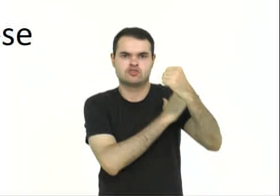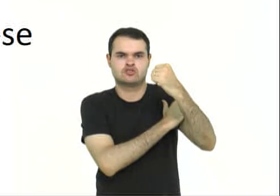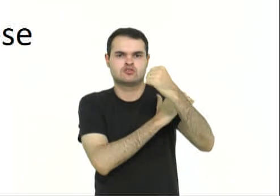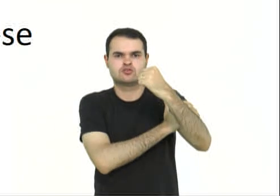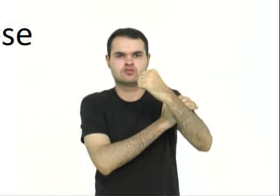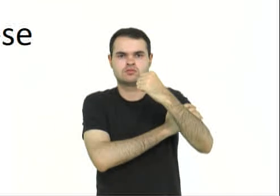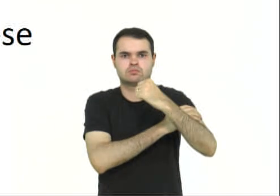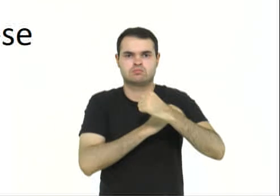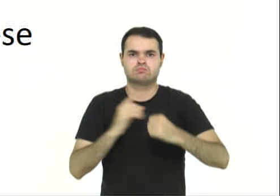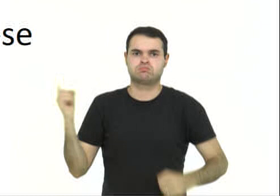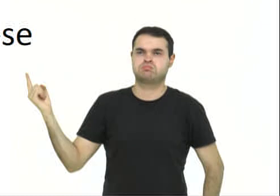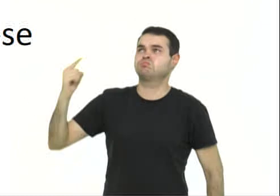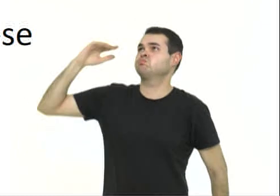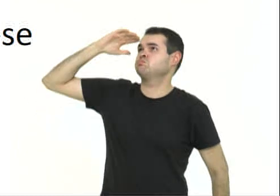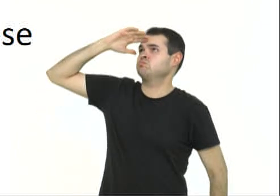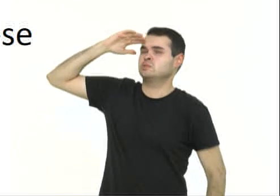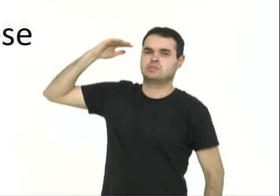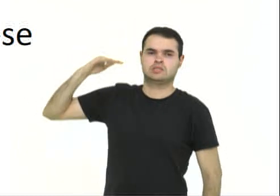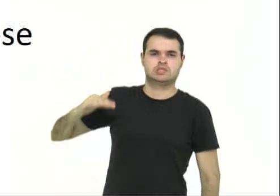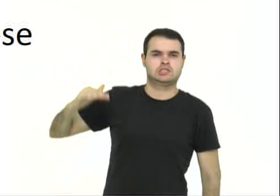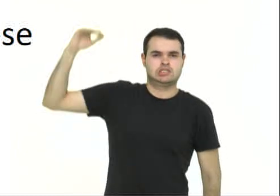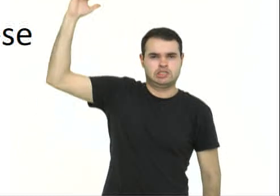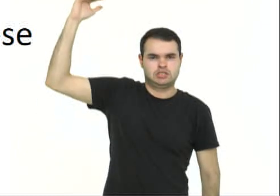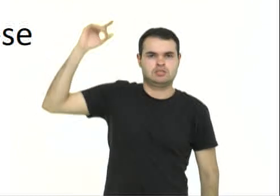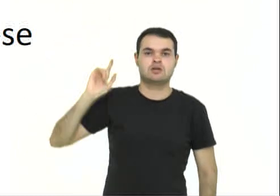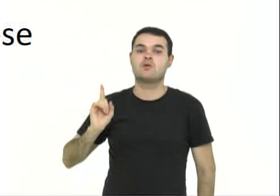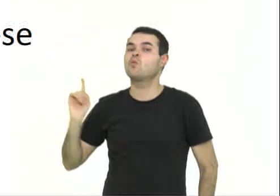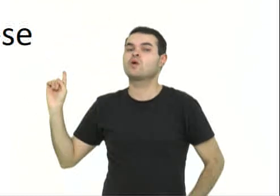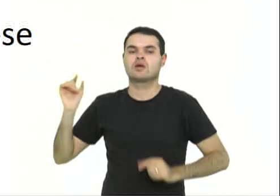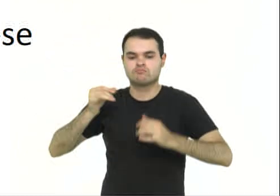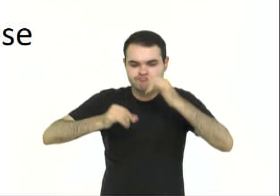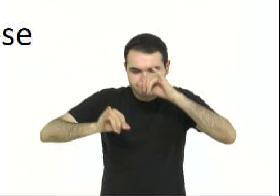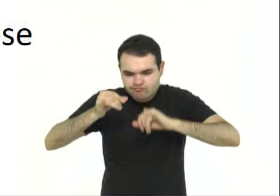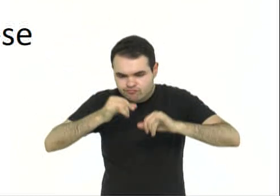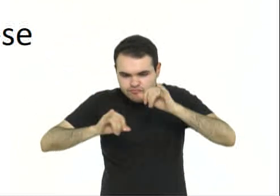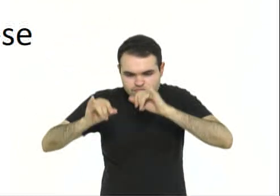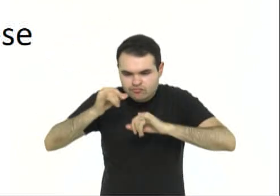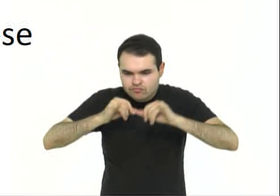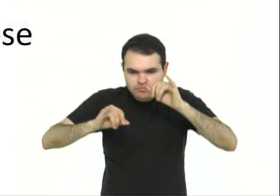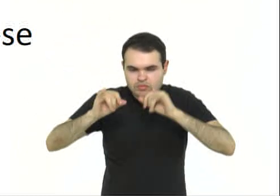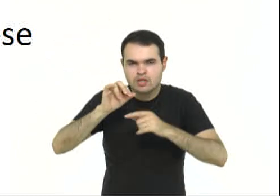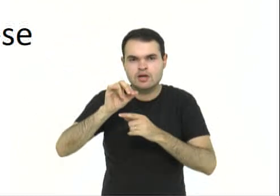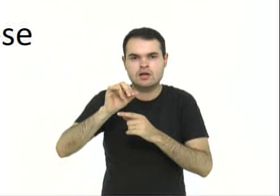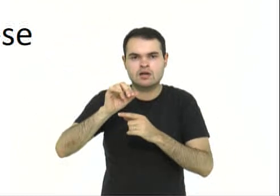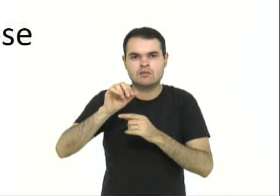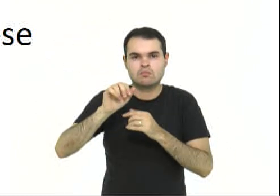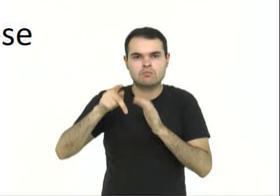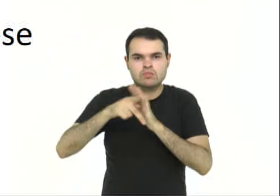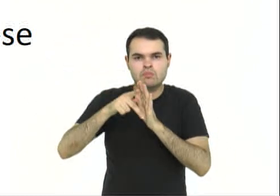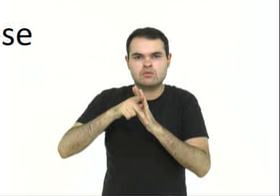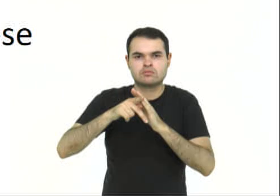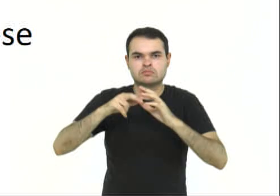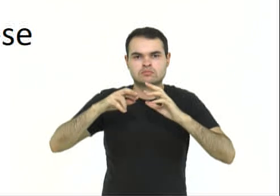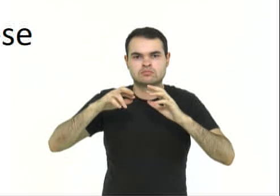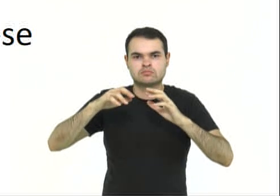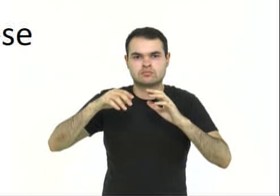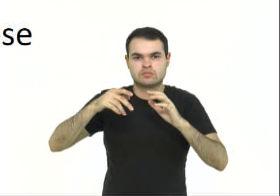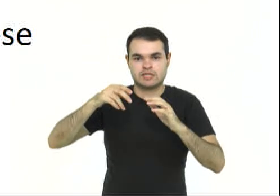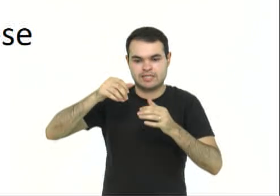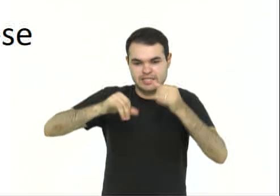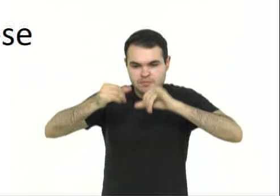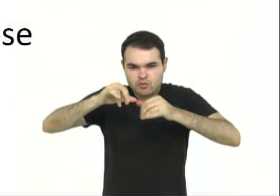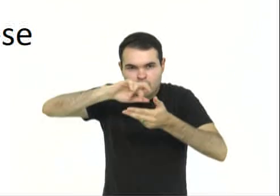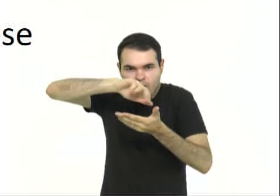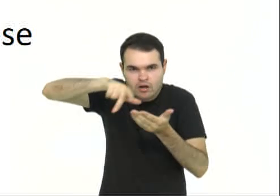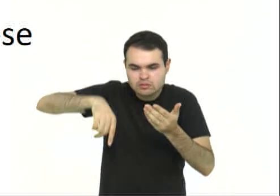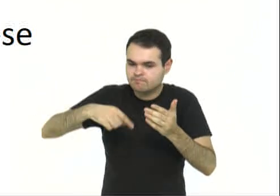é o Gigante Verde. Ele foi vítima de experiências radioativas que não deram muito certo. Então, desde